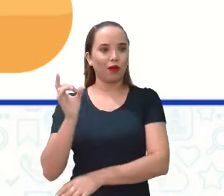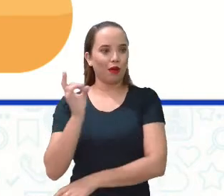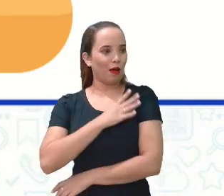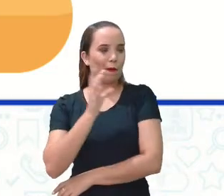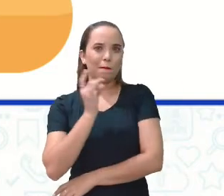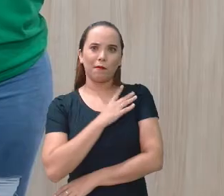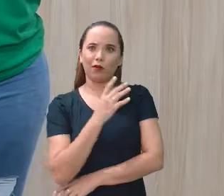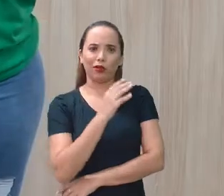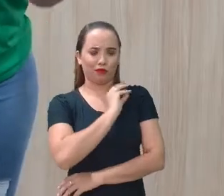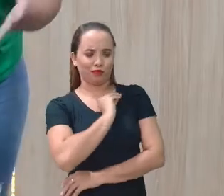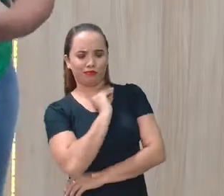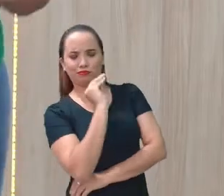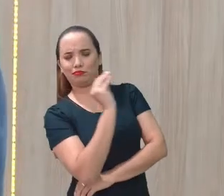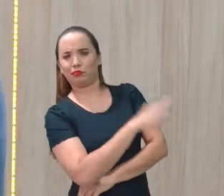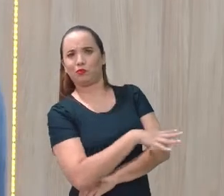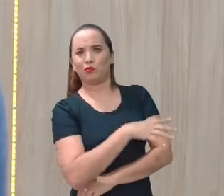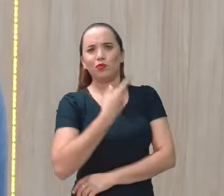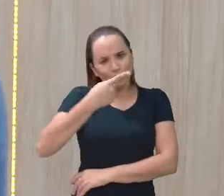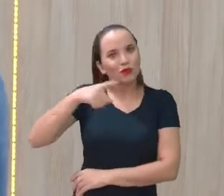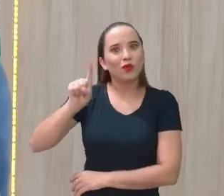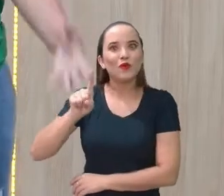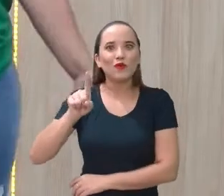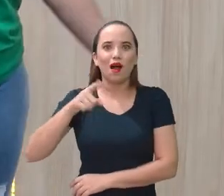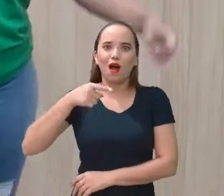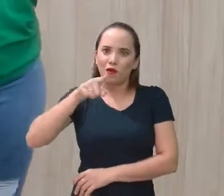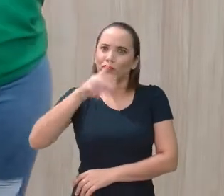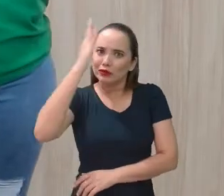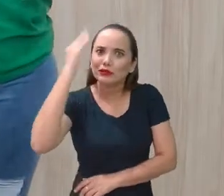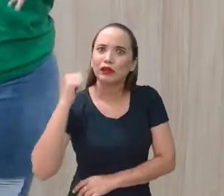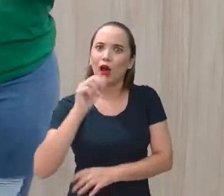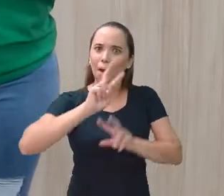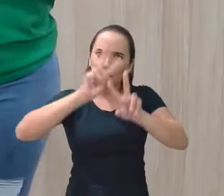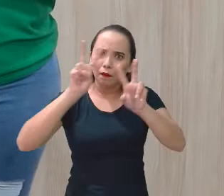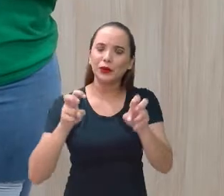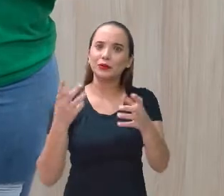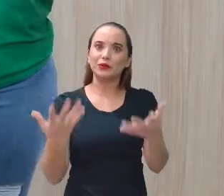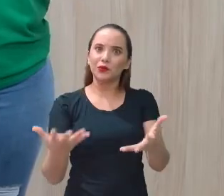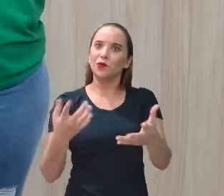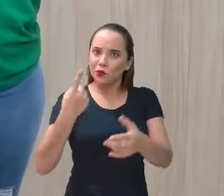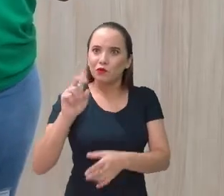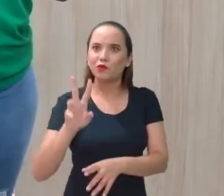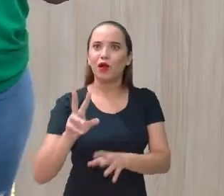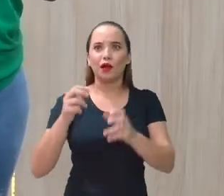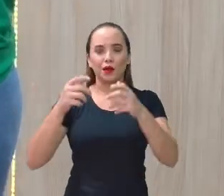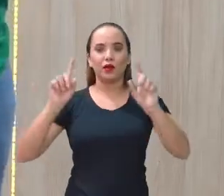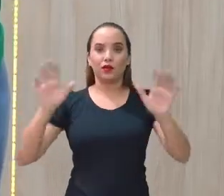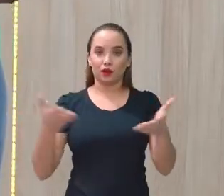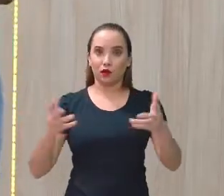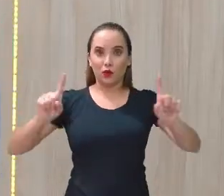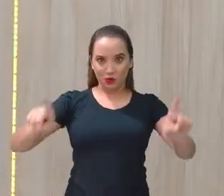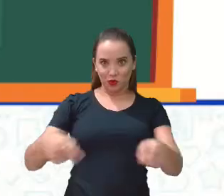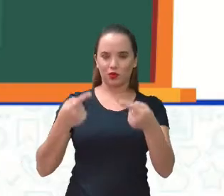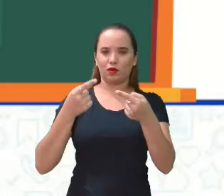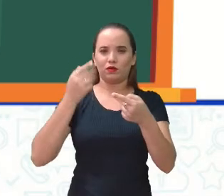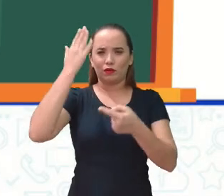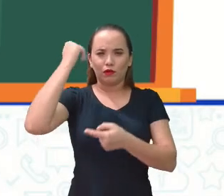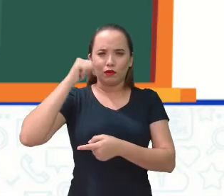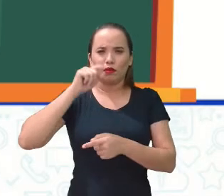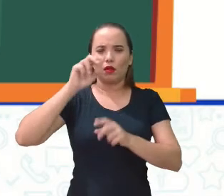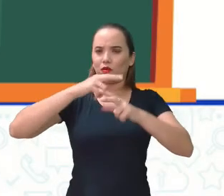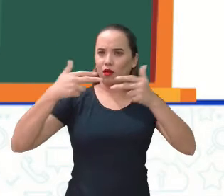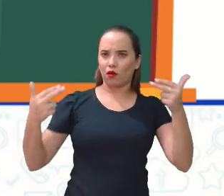também. Vá sem medo, ninguém conhece mais do assunto do que você. E desafio, sabe aquele assunto que você